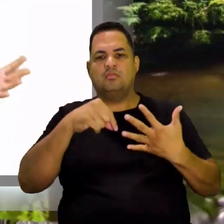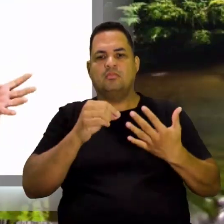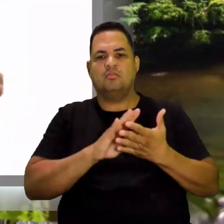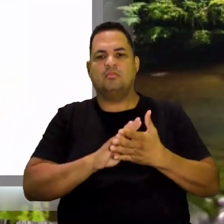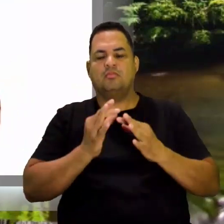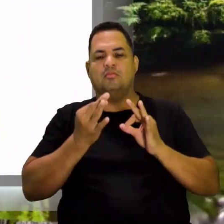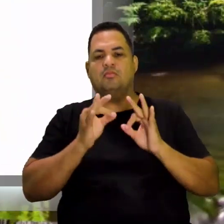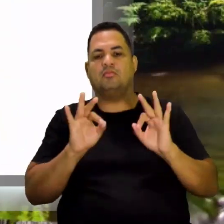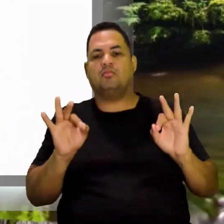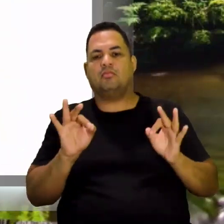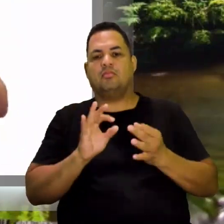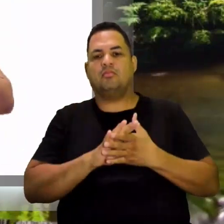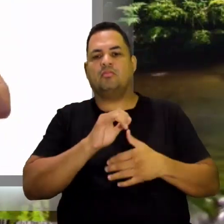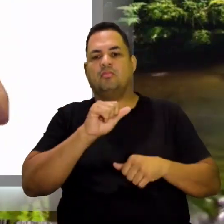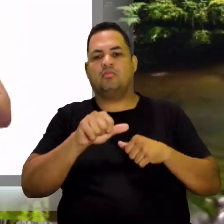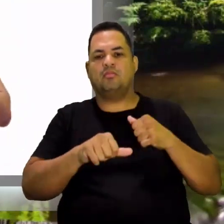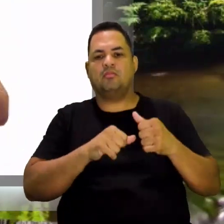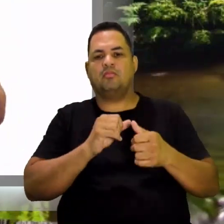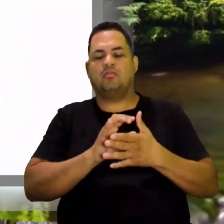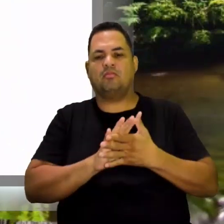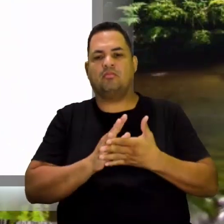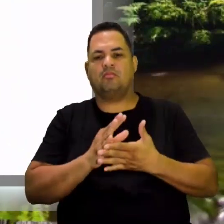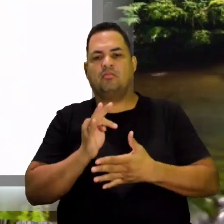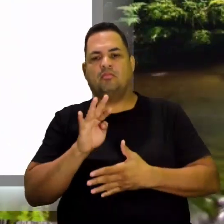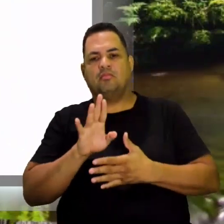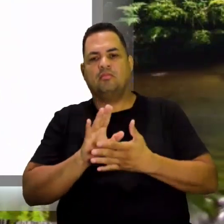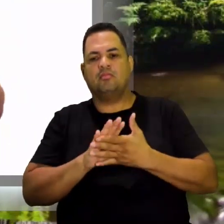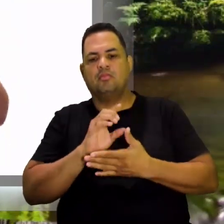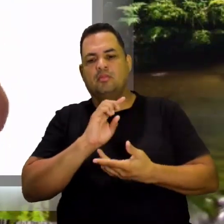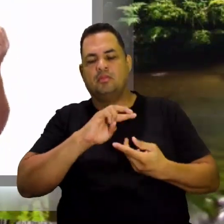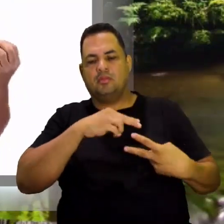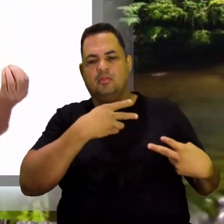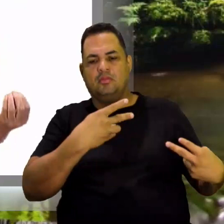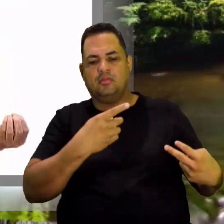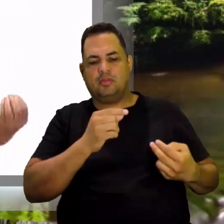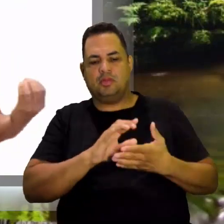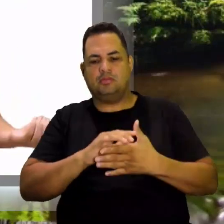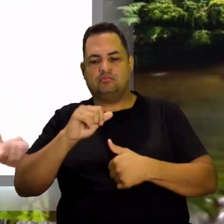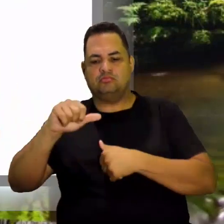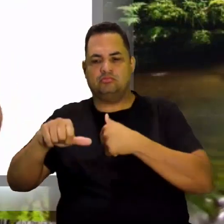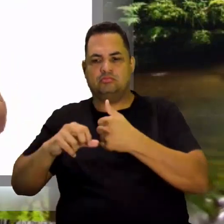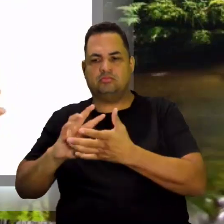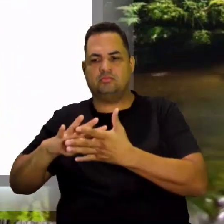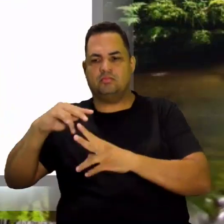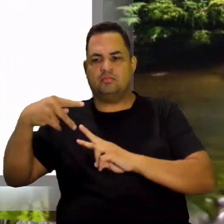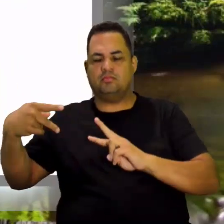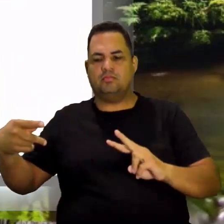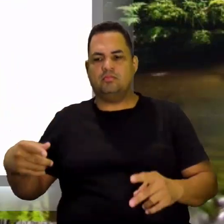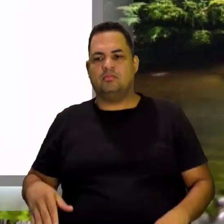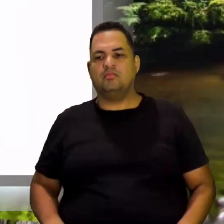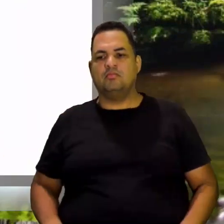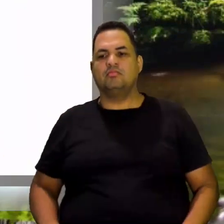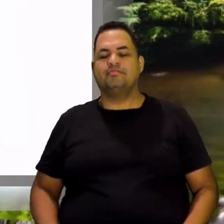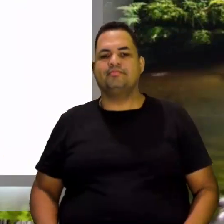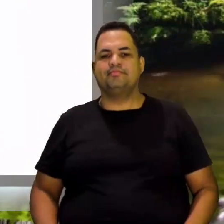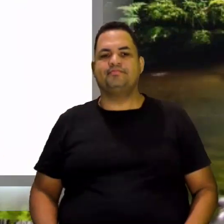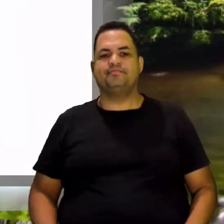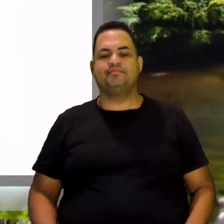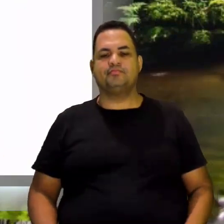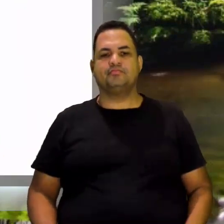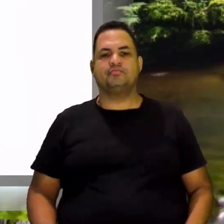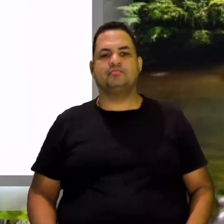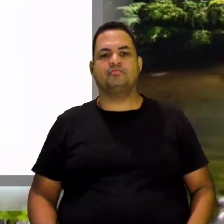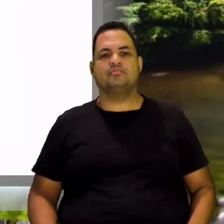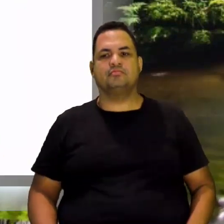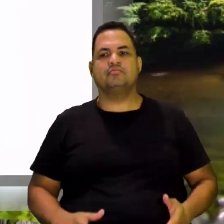você simplesmente vai trocar os trechos de um DNA, de um material genético de um ser para o outro, sendo no mesmo grupo, tá?